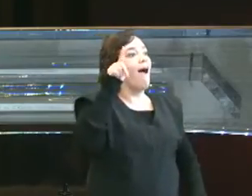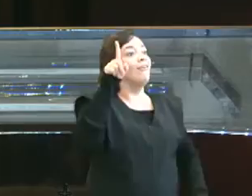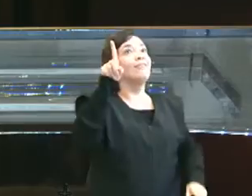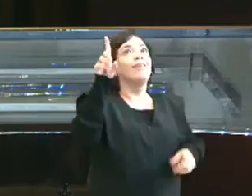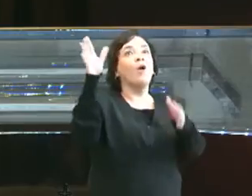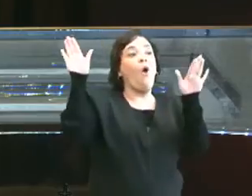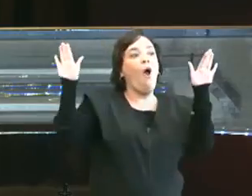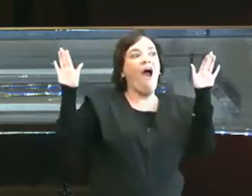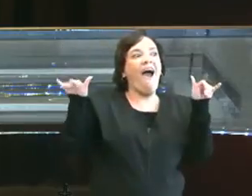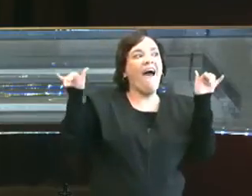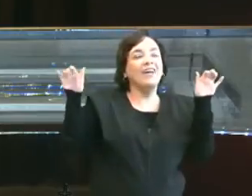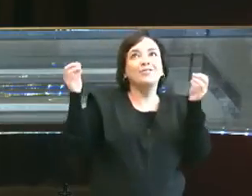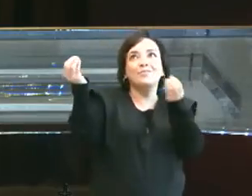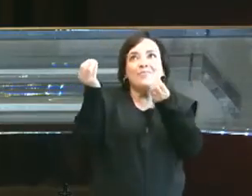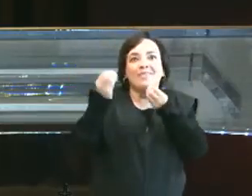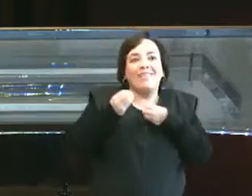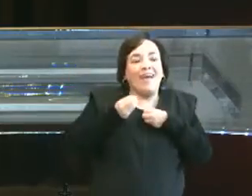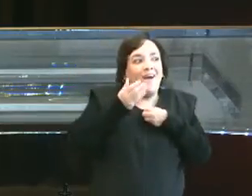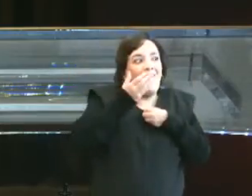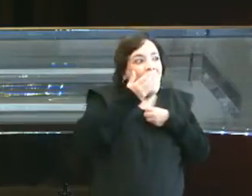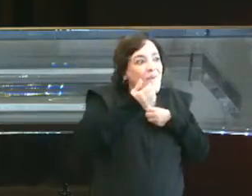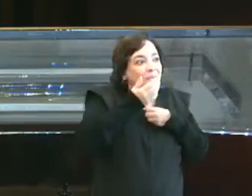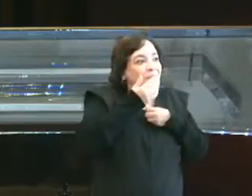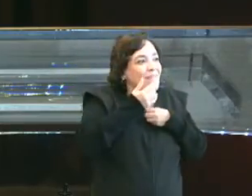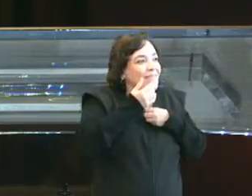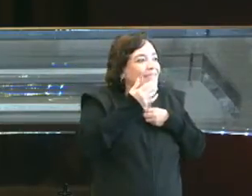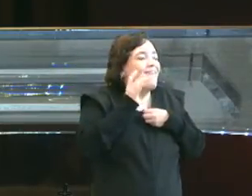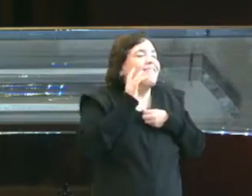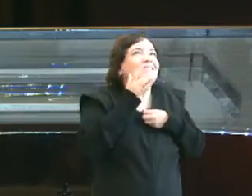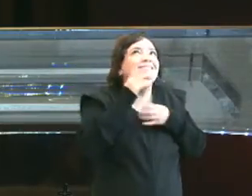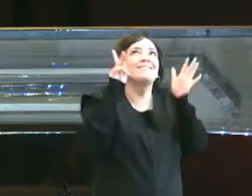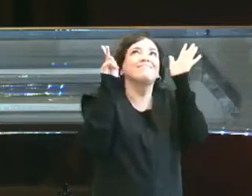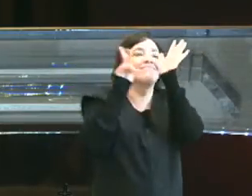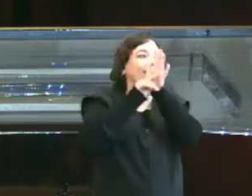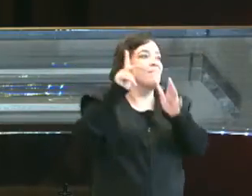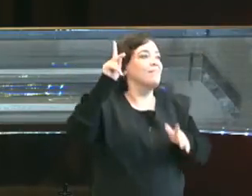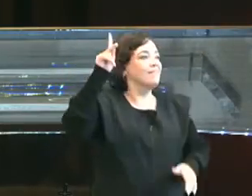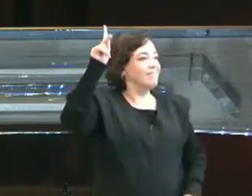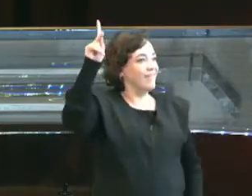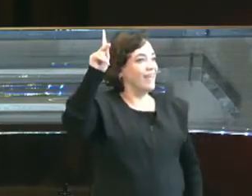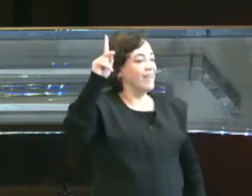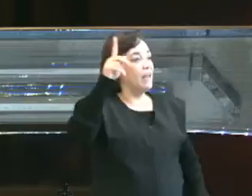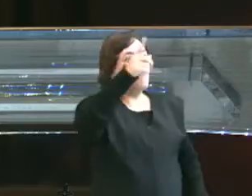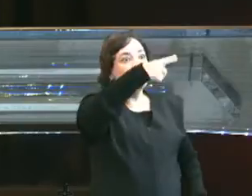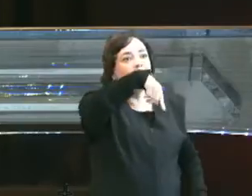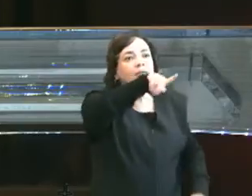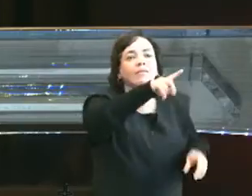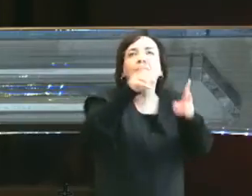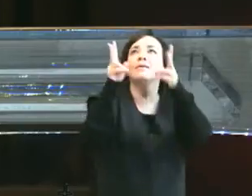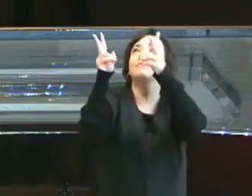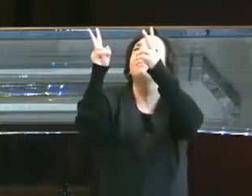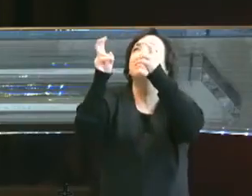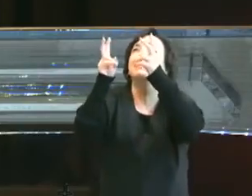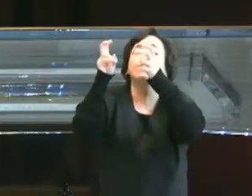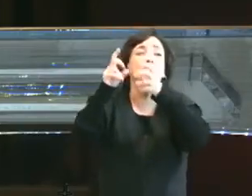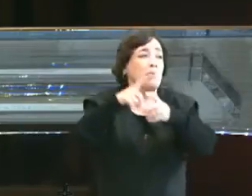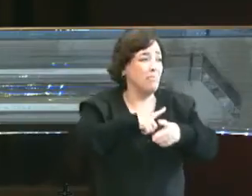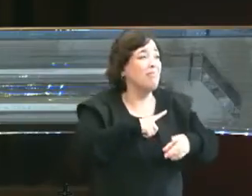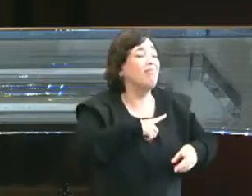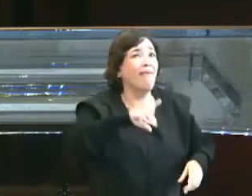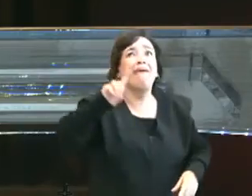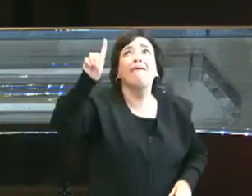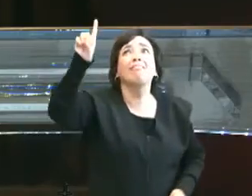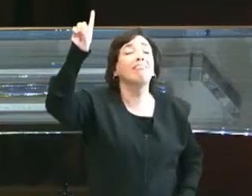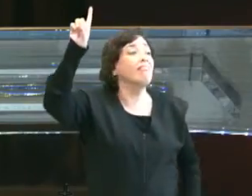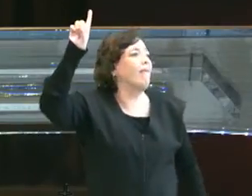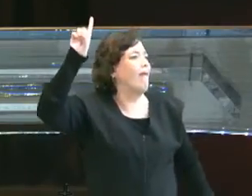anjos. Ele sopra e ouvimos o assobio, não do